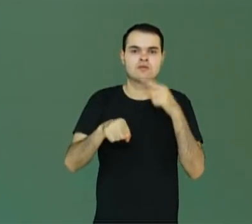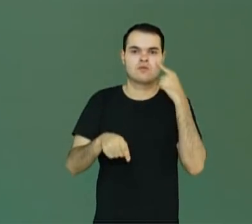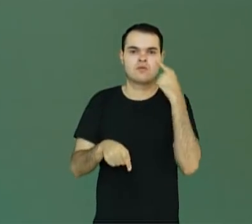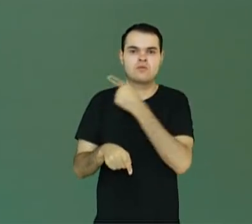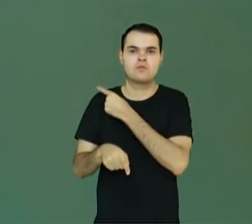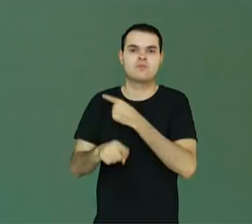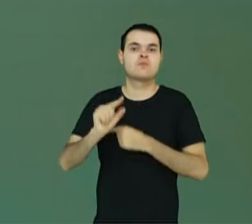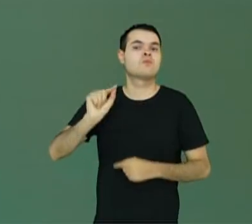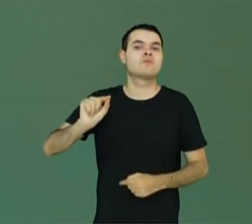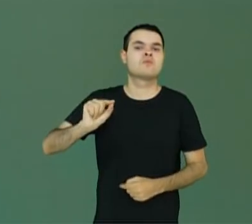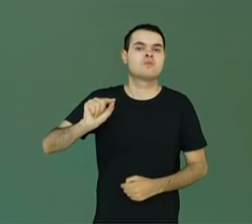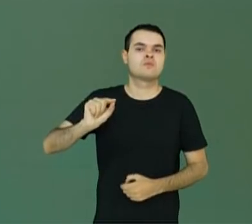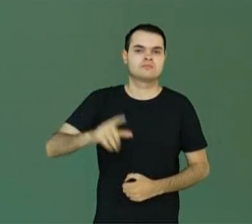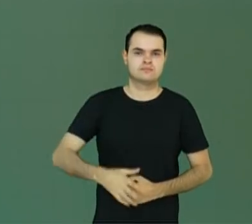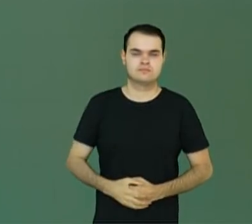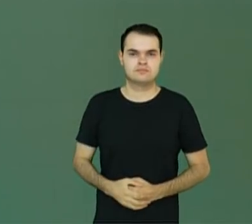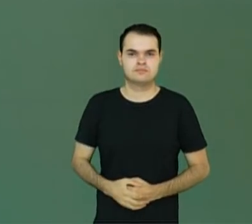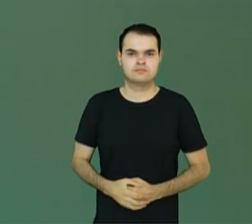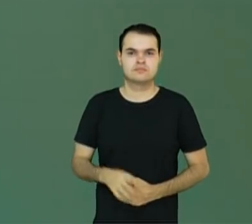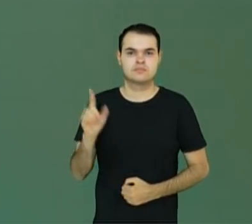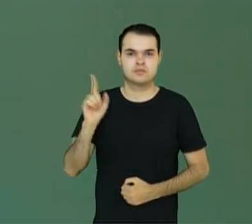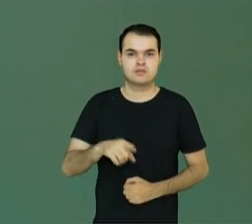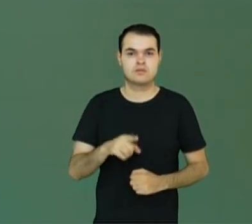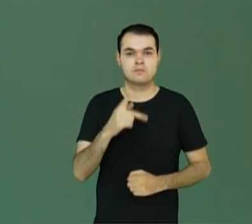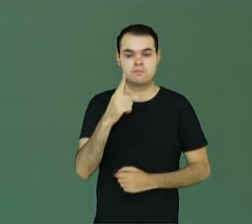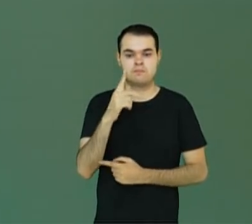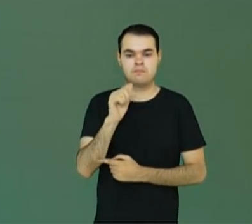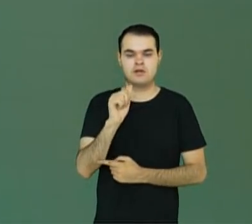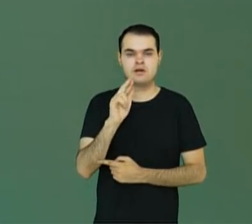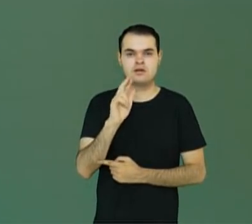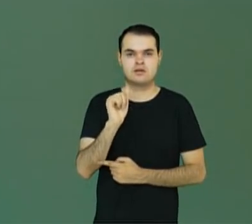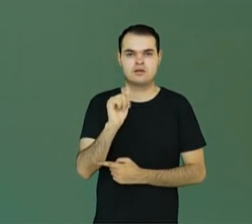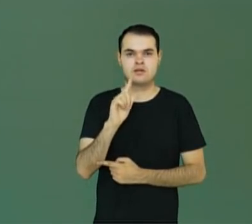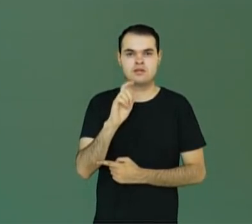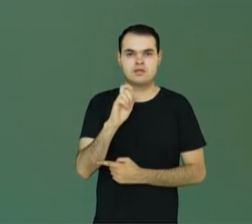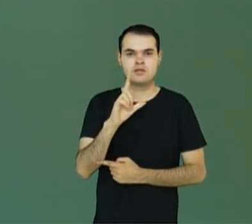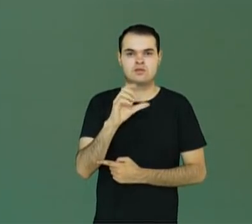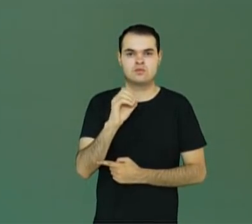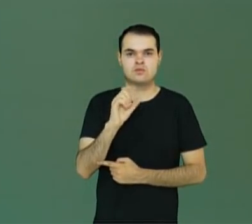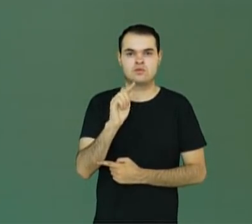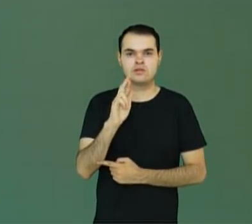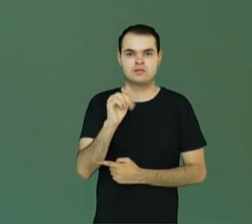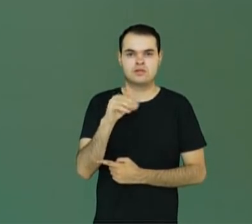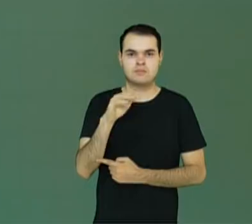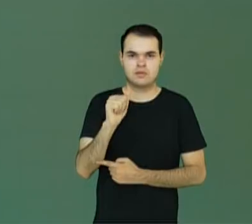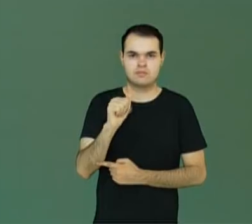é? Um paralelogramo. Então, a medida dessa diagonal menor